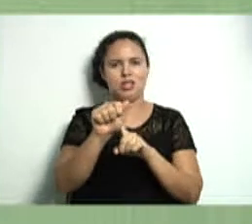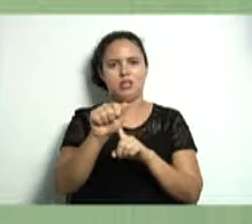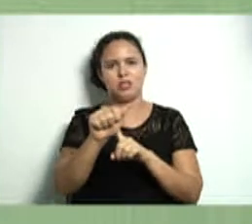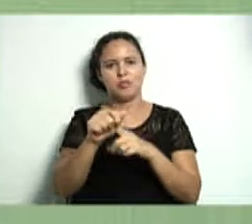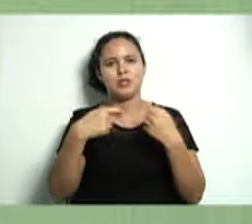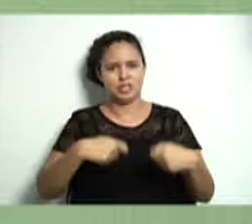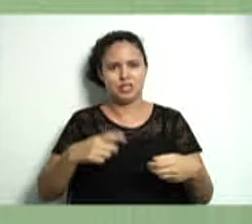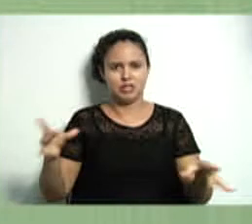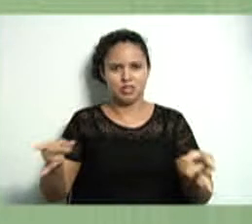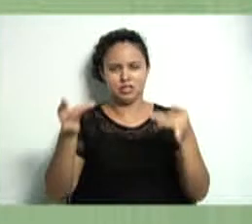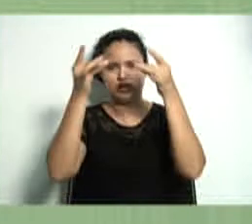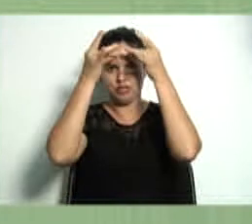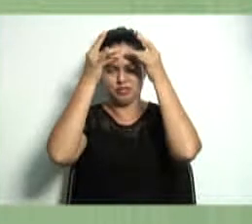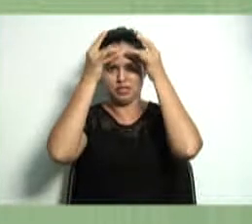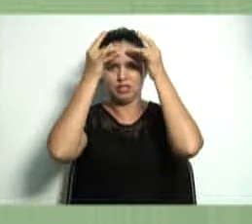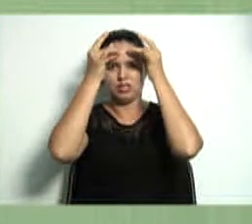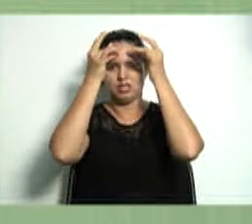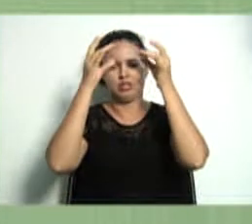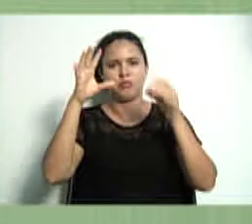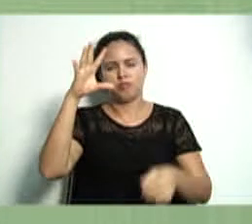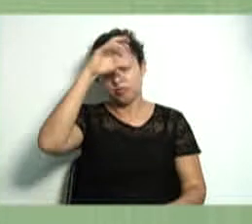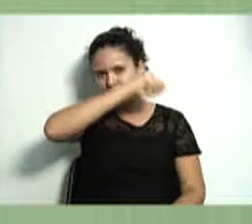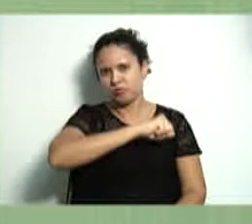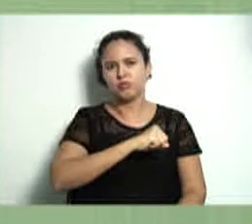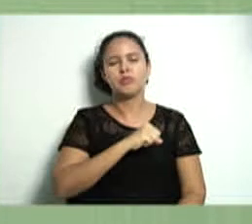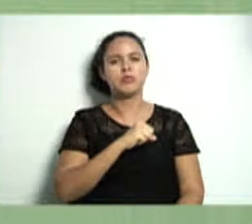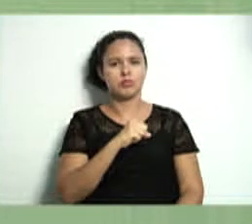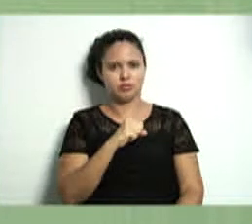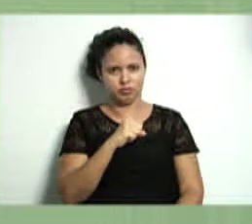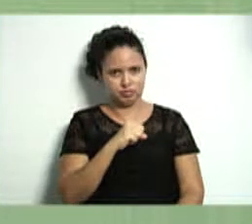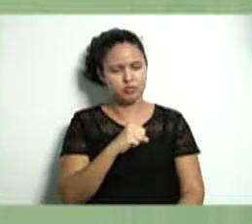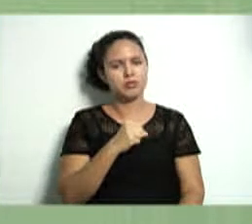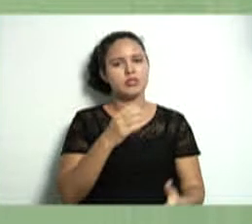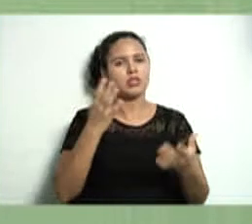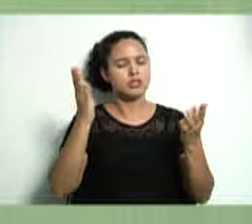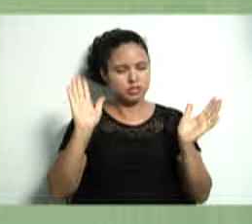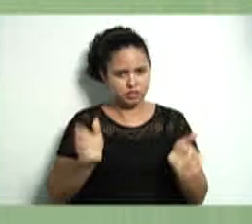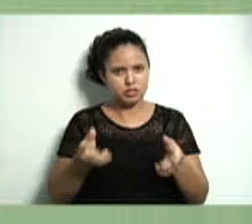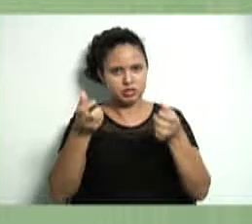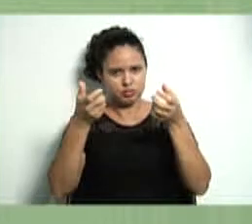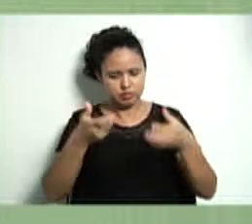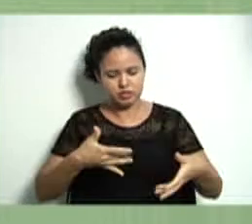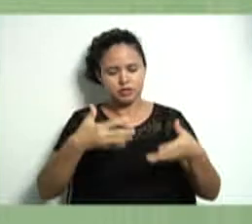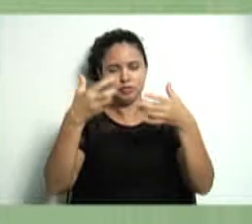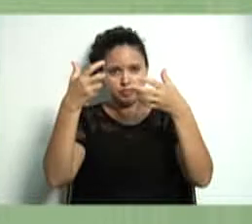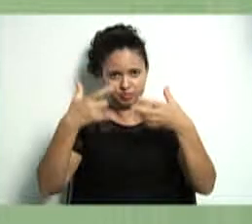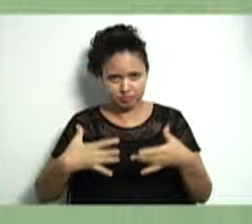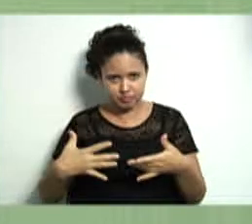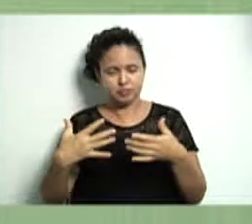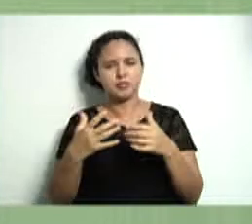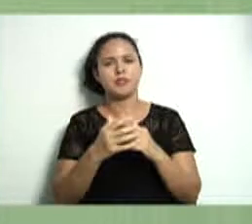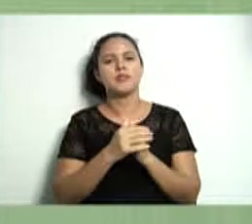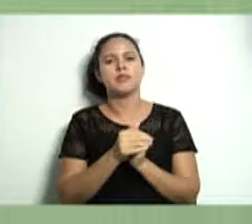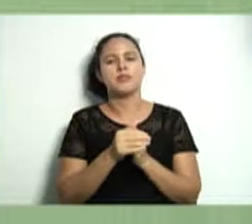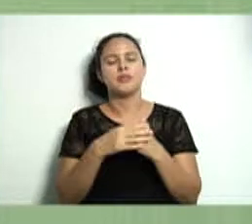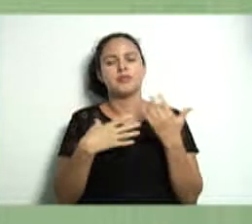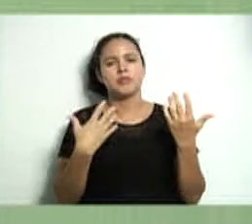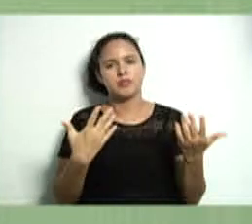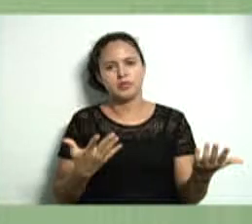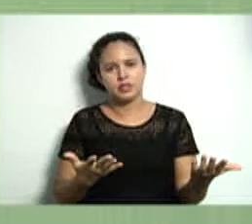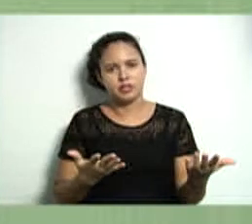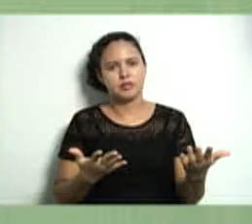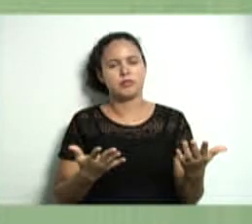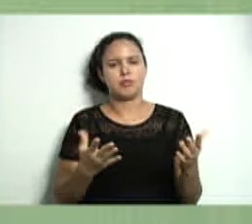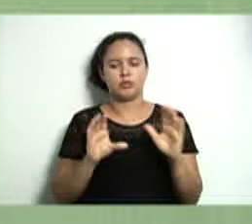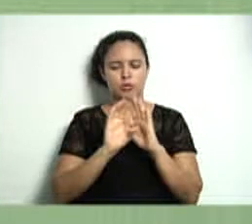língua de vocês, na ponta do dedo de vocês. 50% da aula foi sobre modo de produção, né?